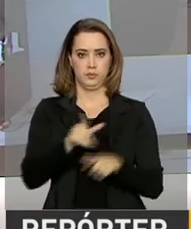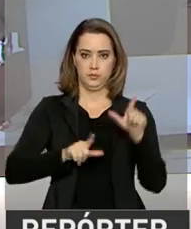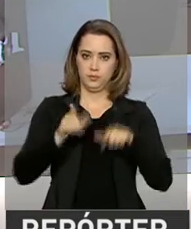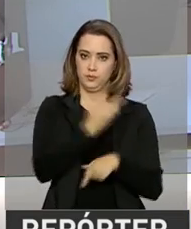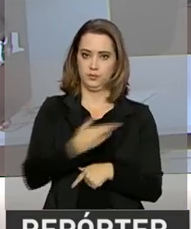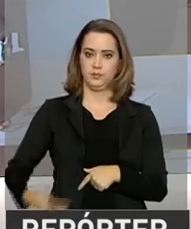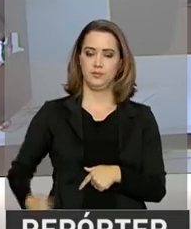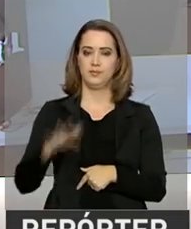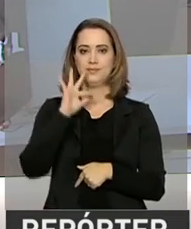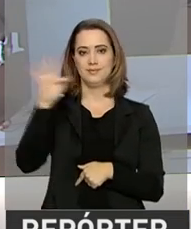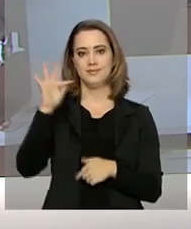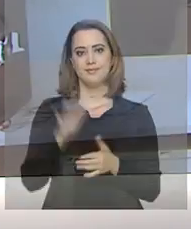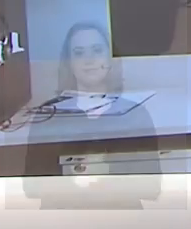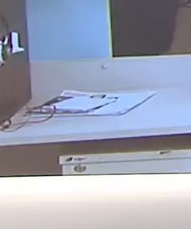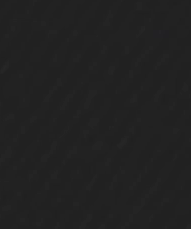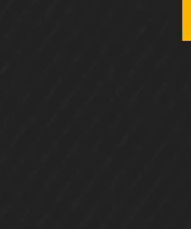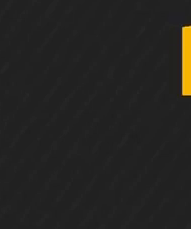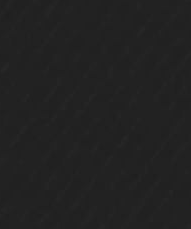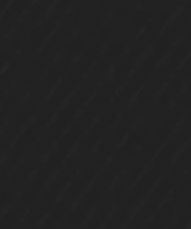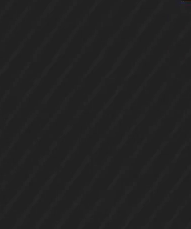a tv do governo federal